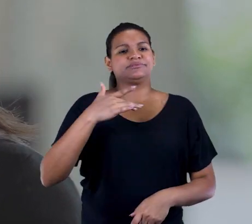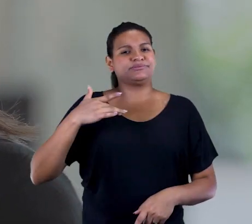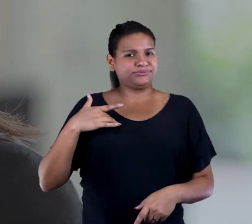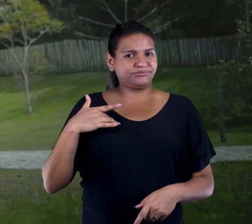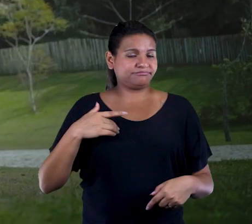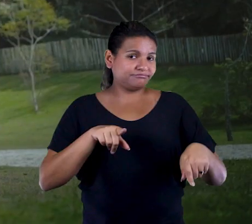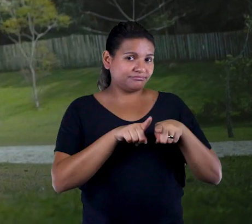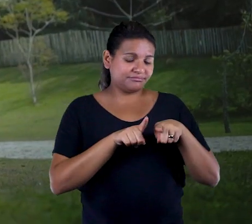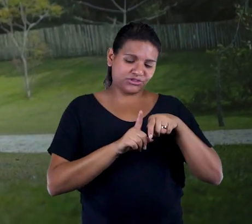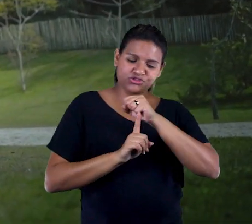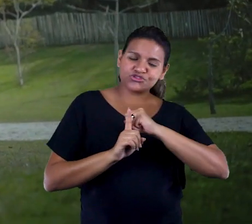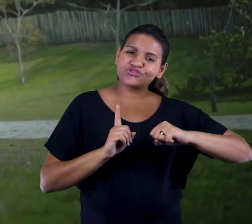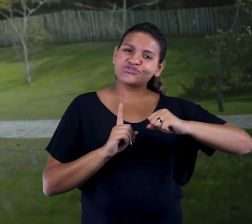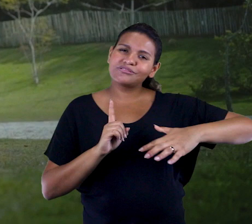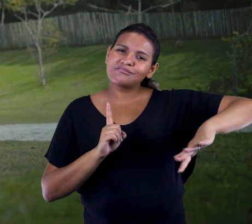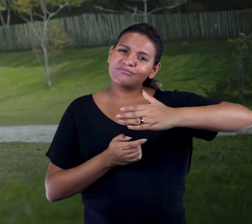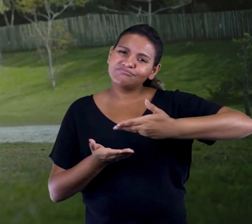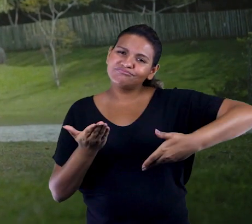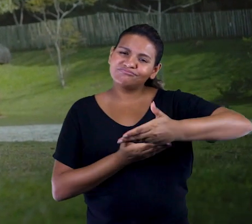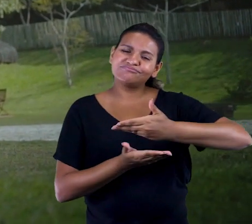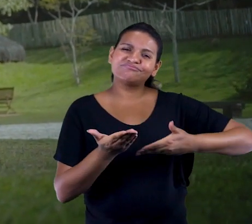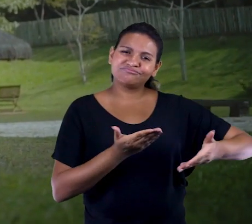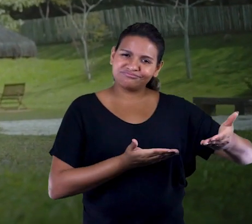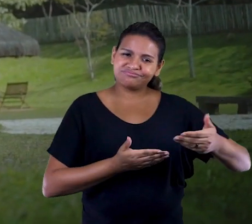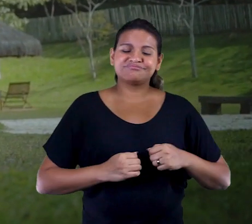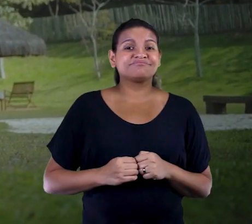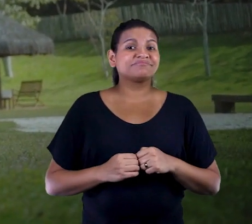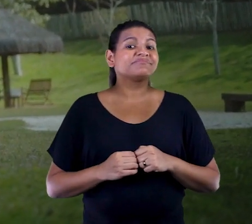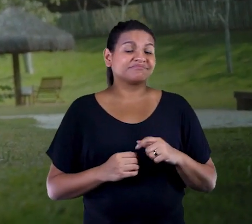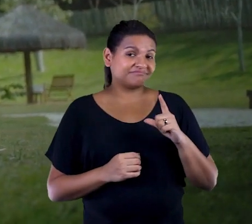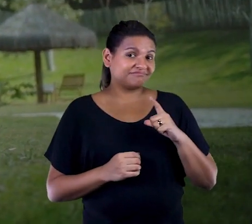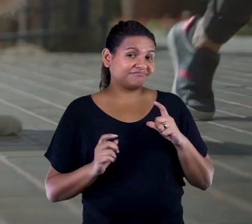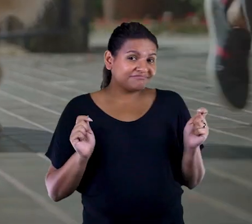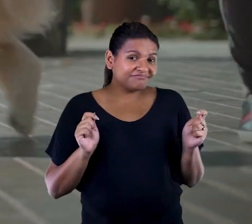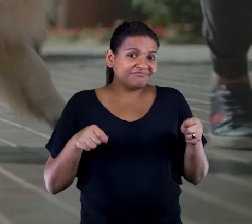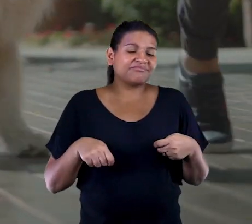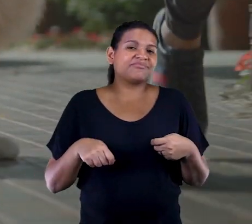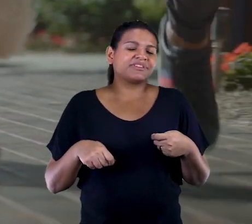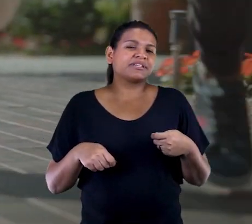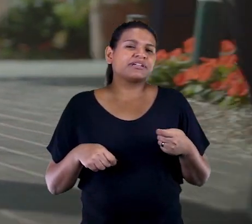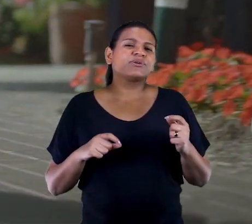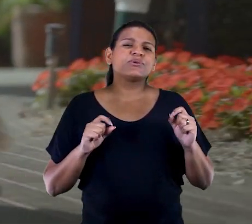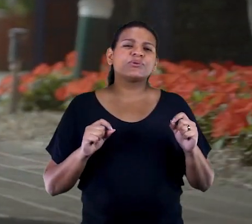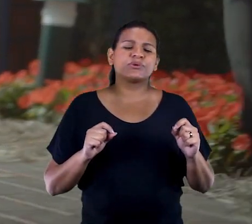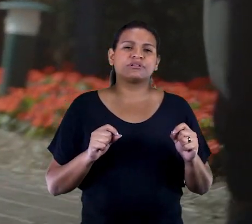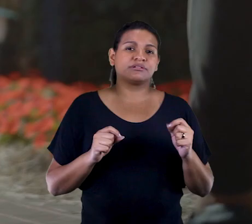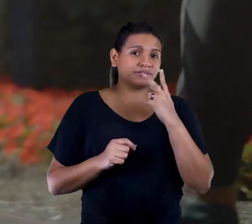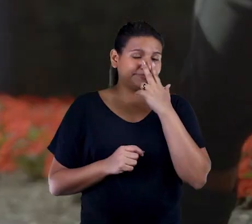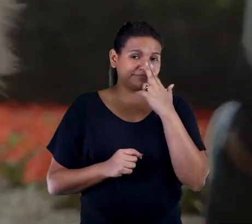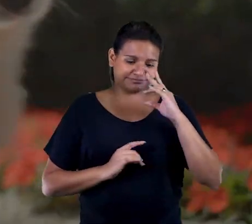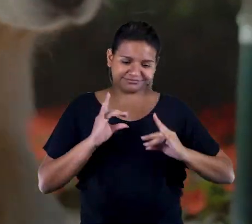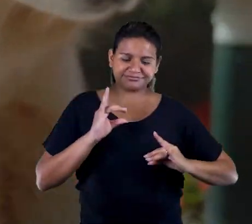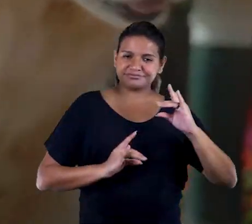das pessoas. Eles conseguiram comprovar que pessoas que convivem com animais de estimação, elas têm tendência a ter uma diminuição